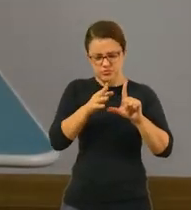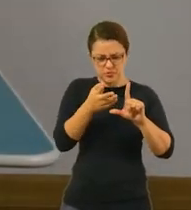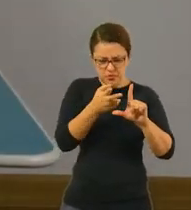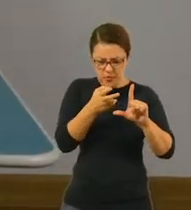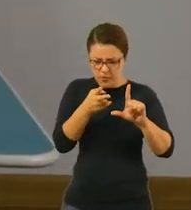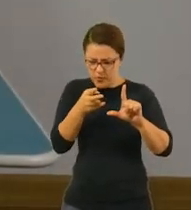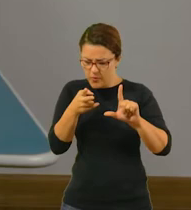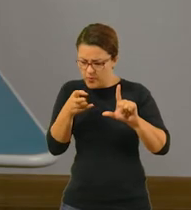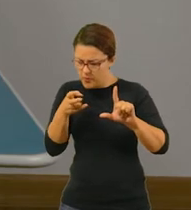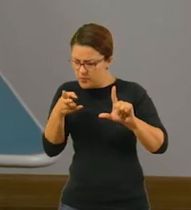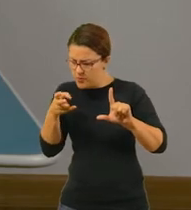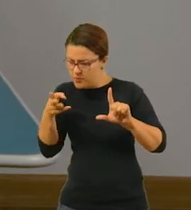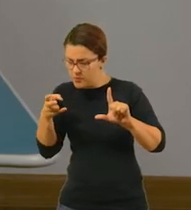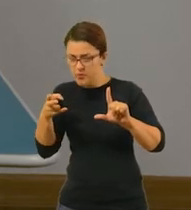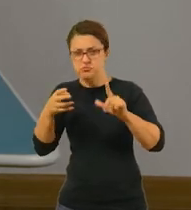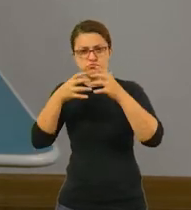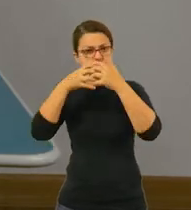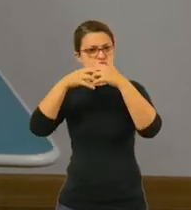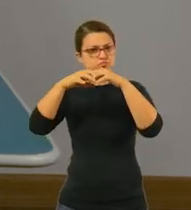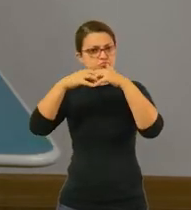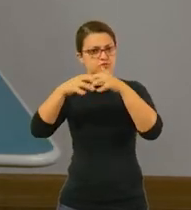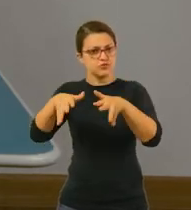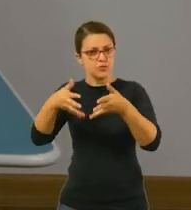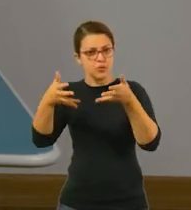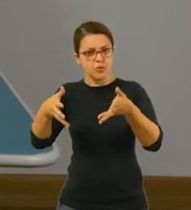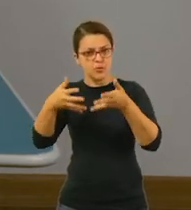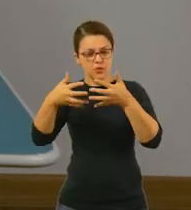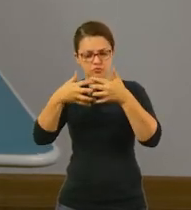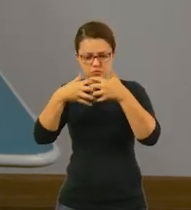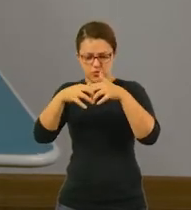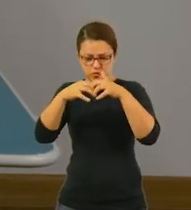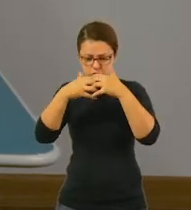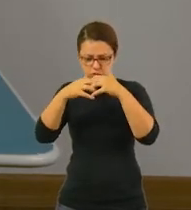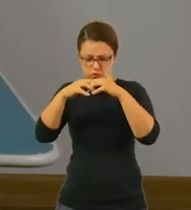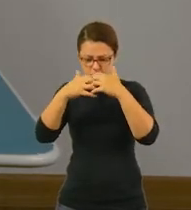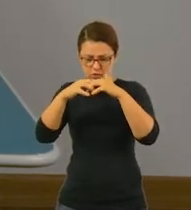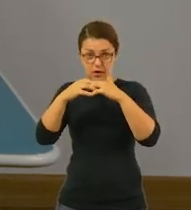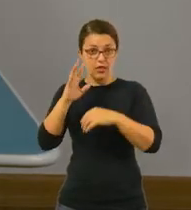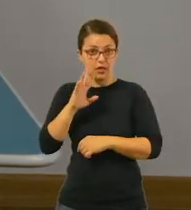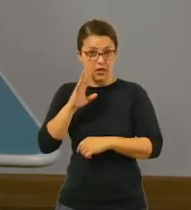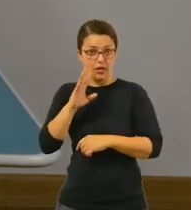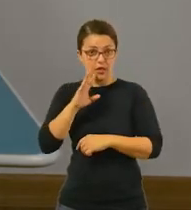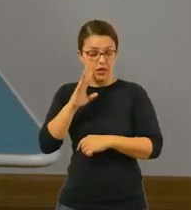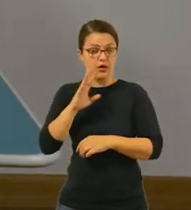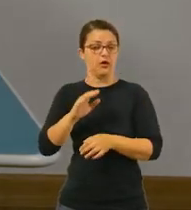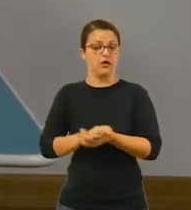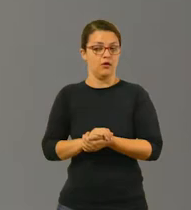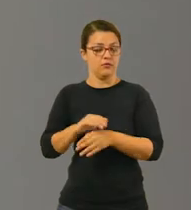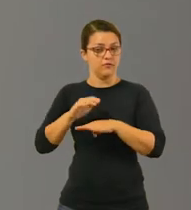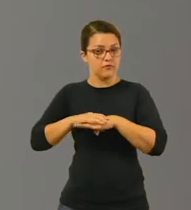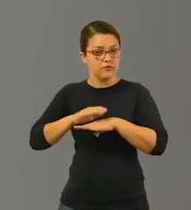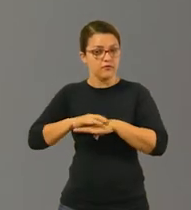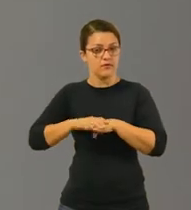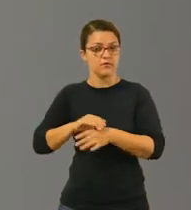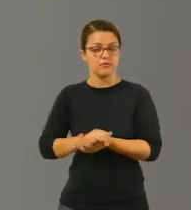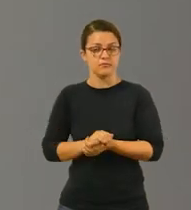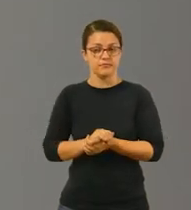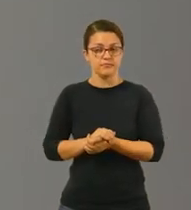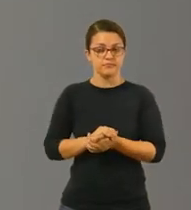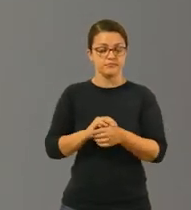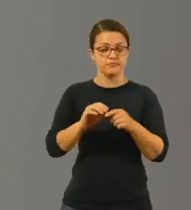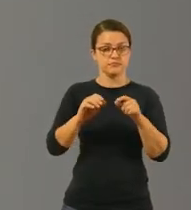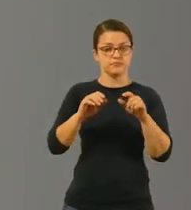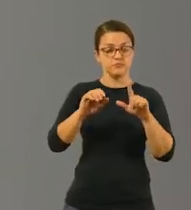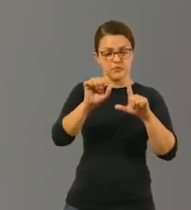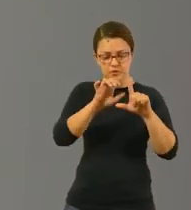essa atividade, a gente vai desenvolver bastante o raciocínio lógico da criança, tá? Então é legal vocês fazerem. Você pode fazer